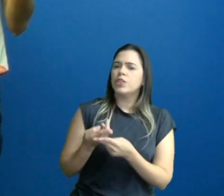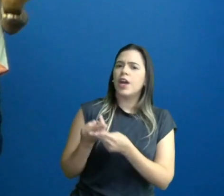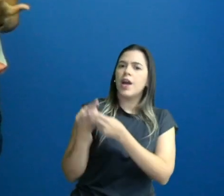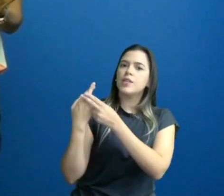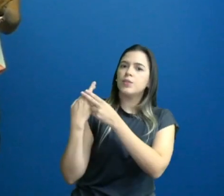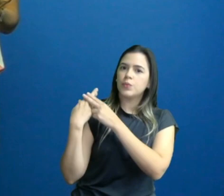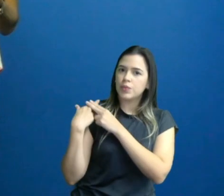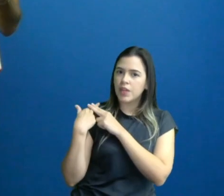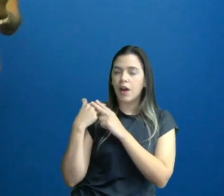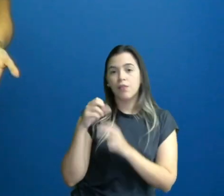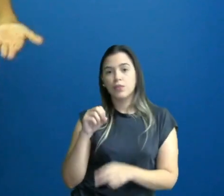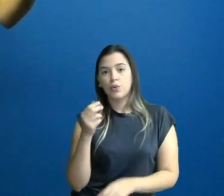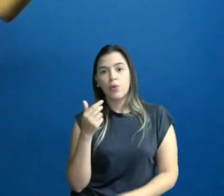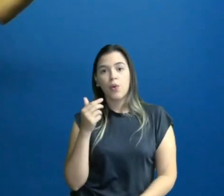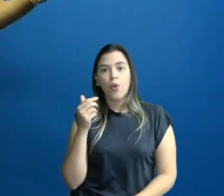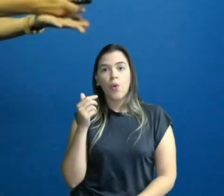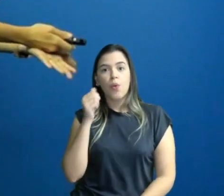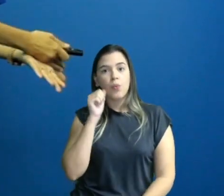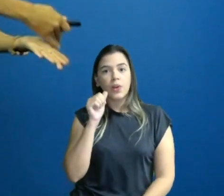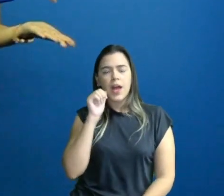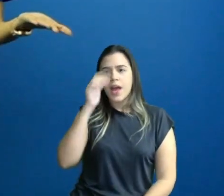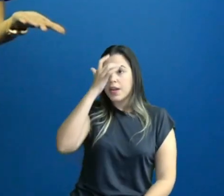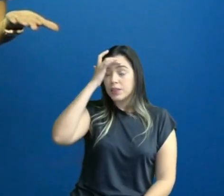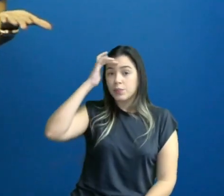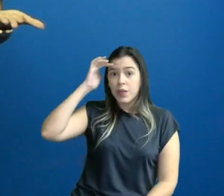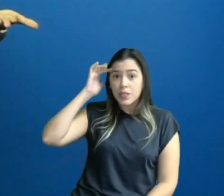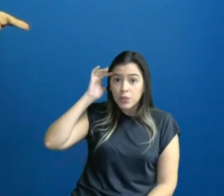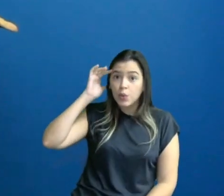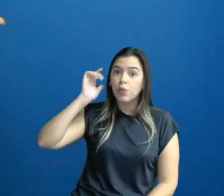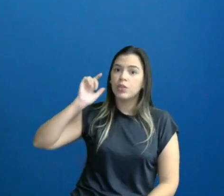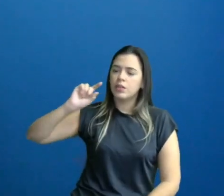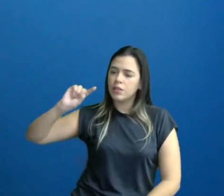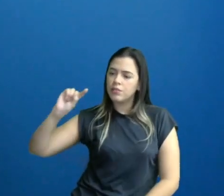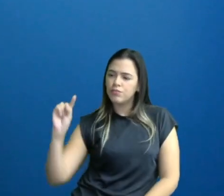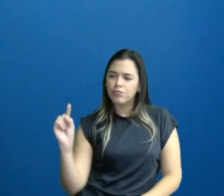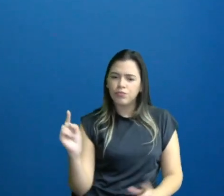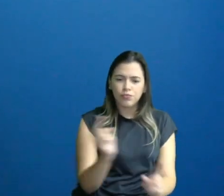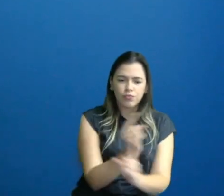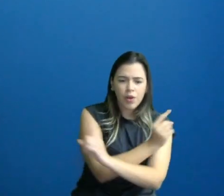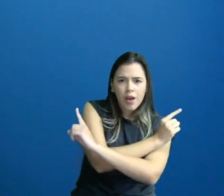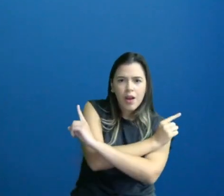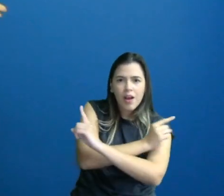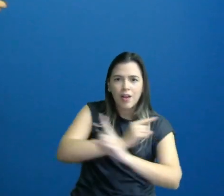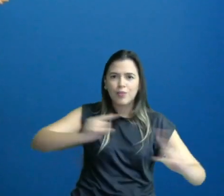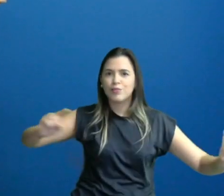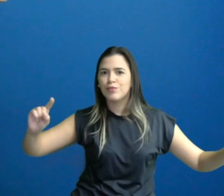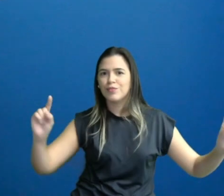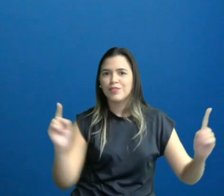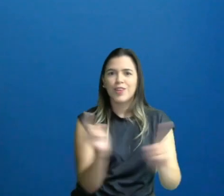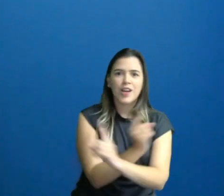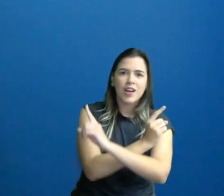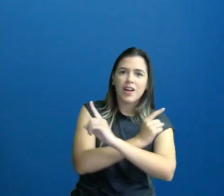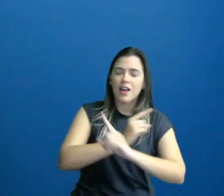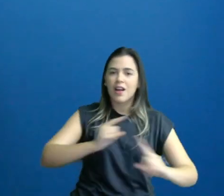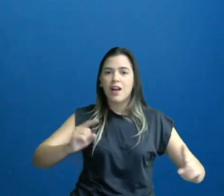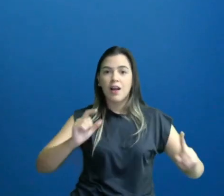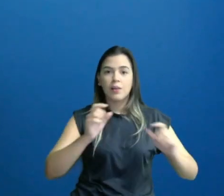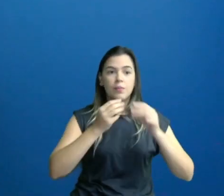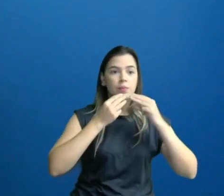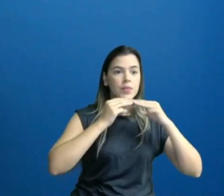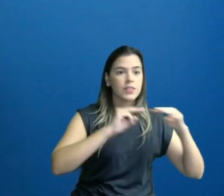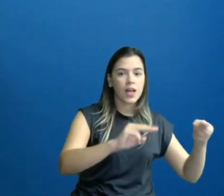que eram pessoas que saíram de um lugar para outro para informar uma mensagem